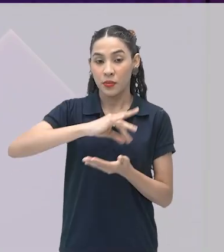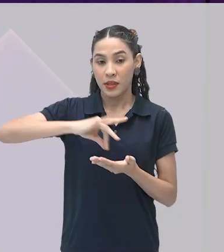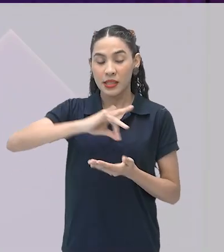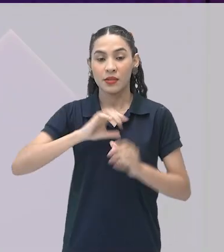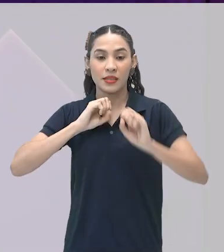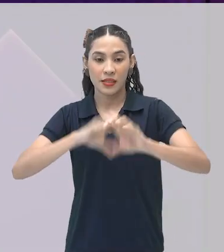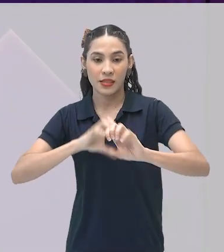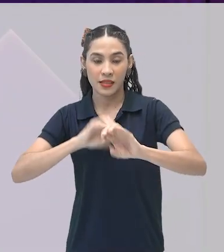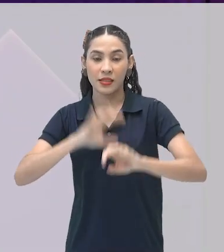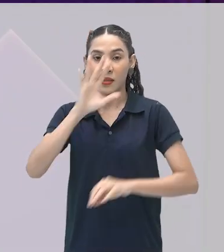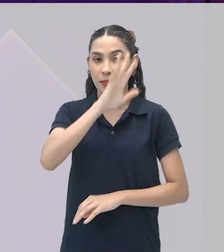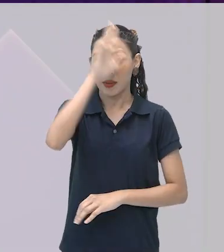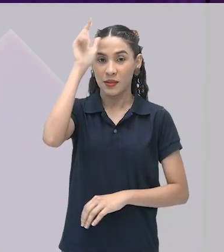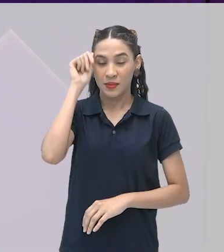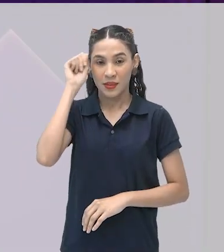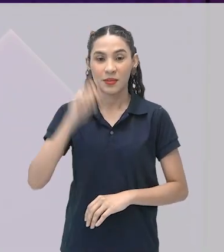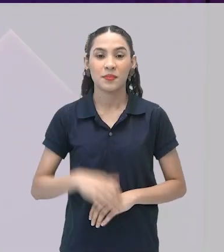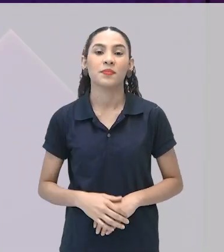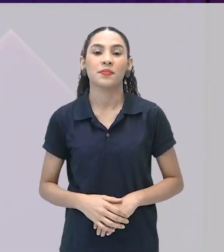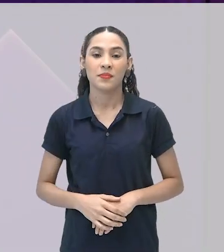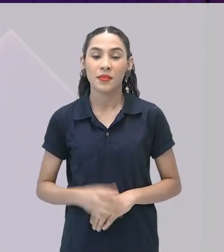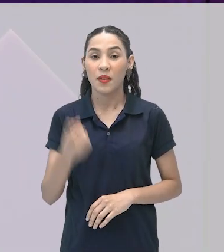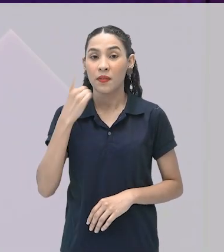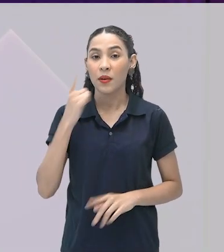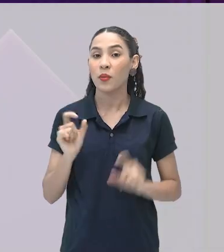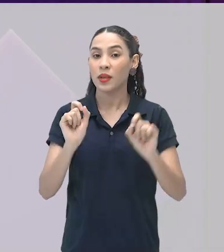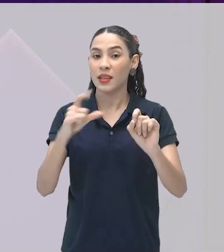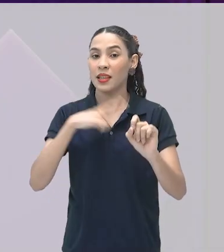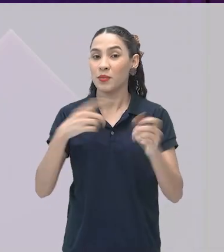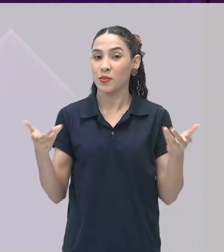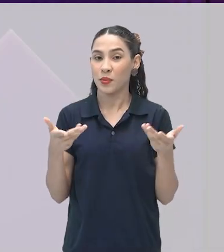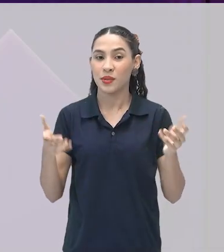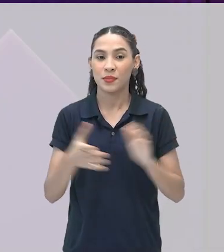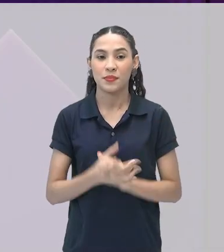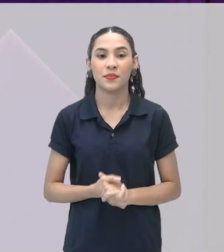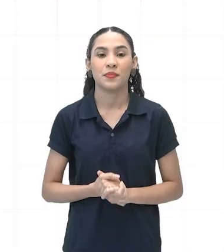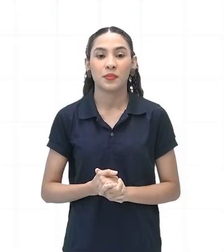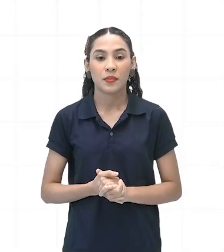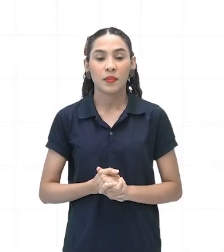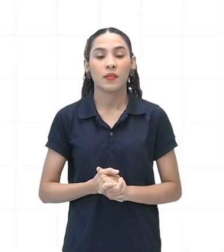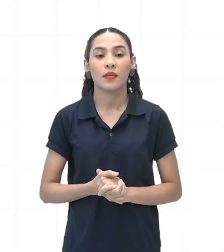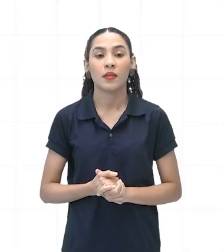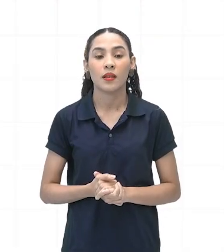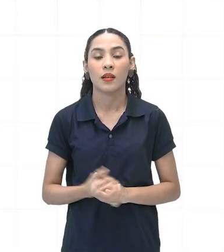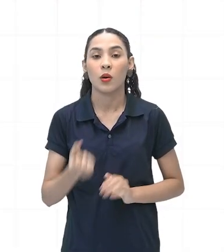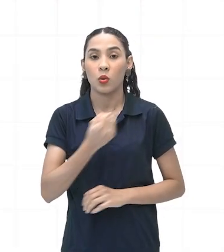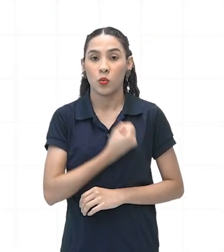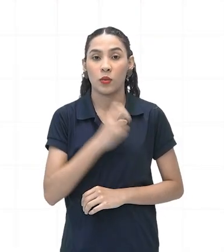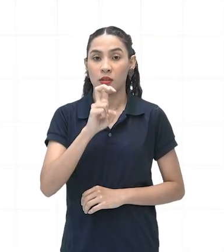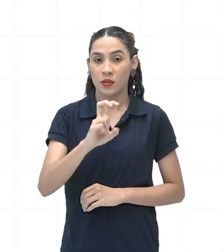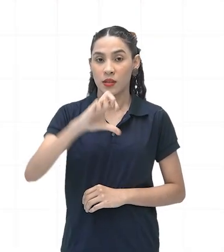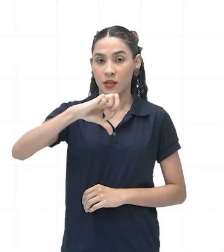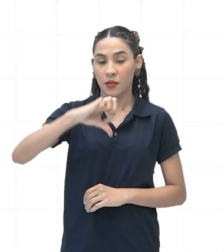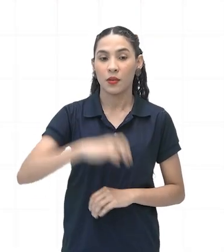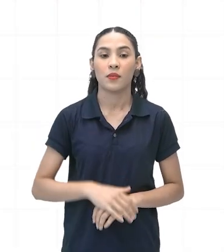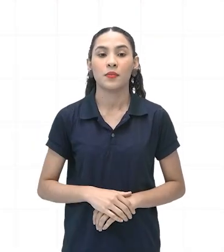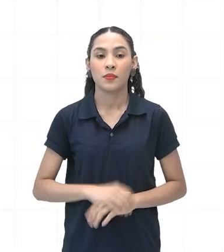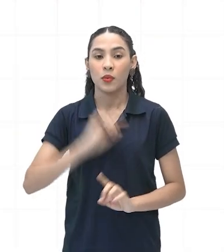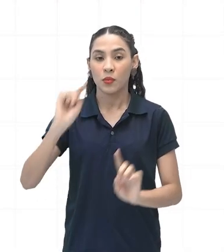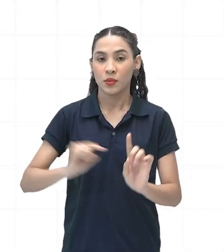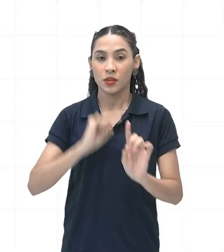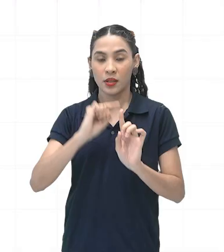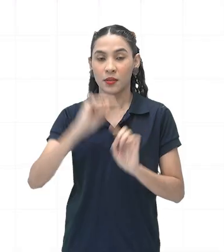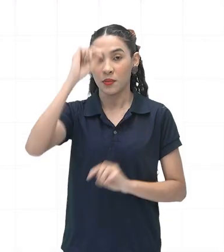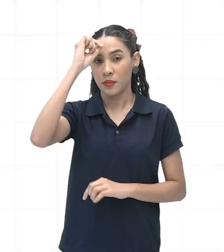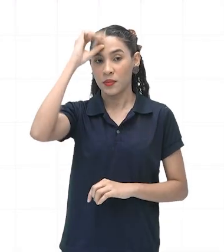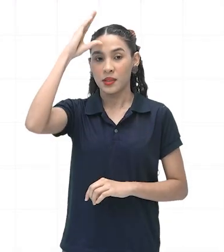aqui do Centro de Mídias de Educação do Amazonas, e vamos ver o que temos para a nossa aula. Aula de número